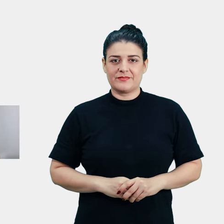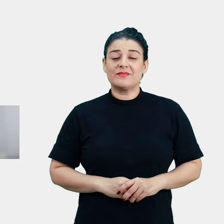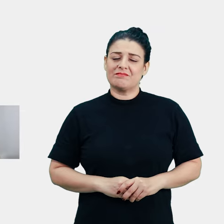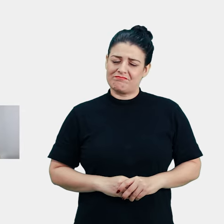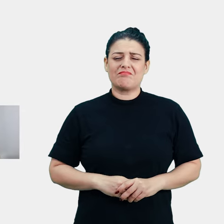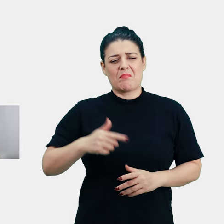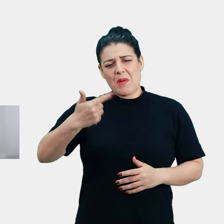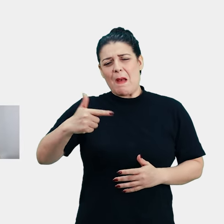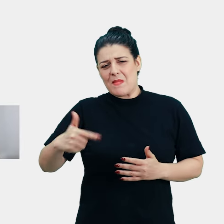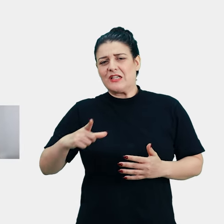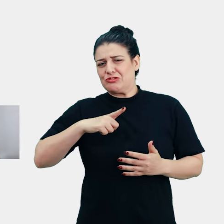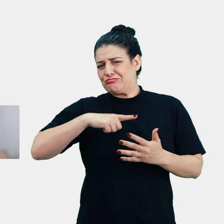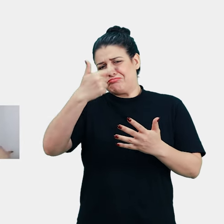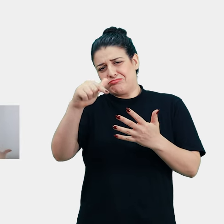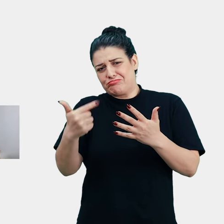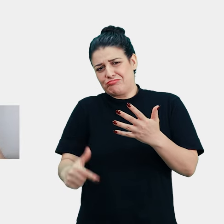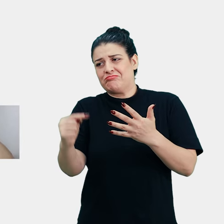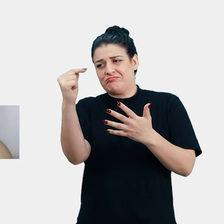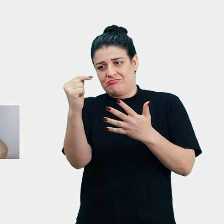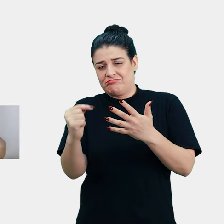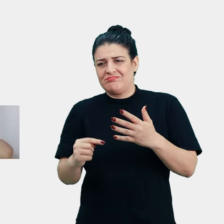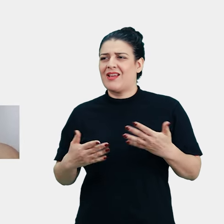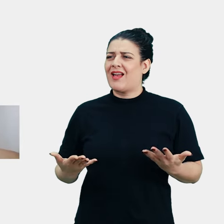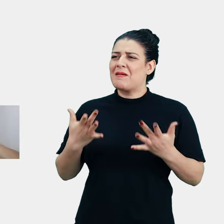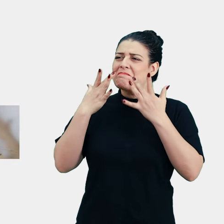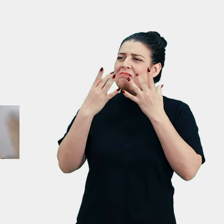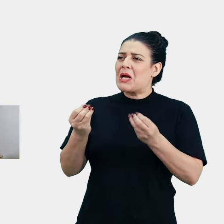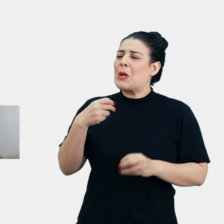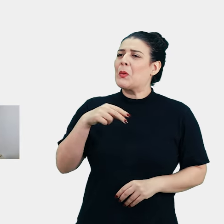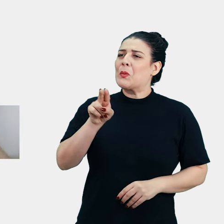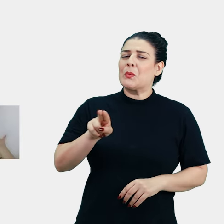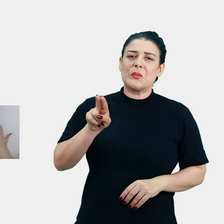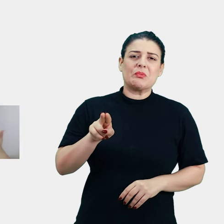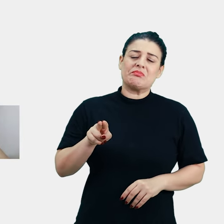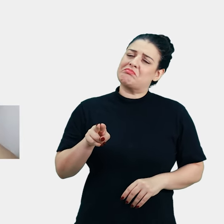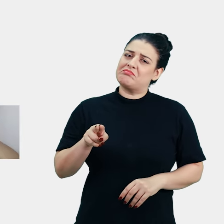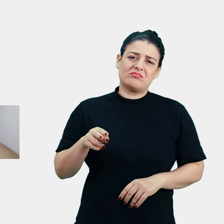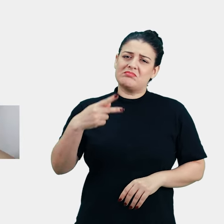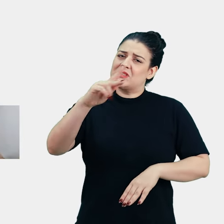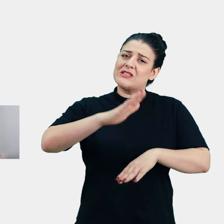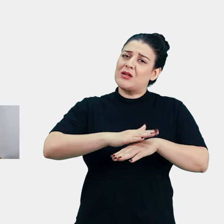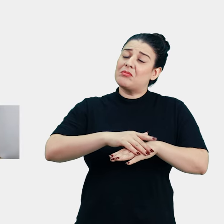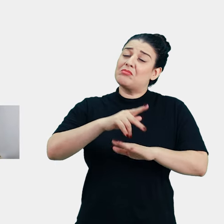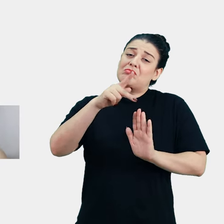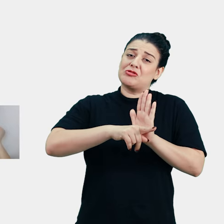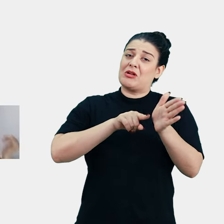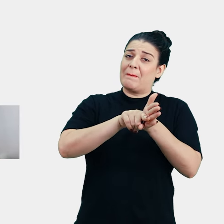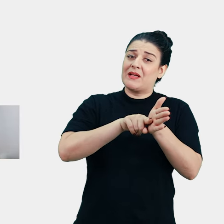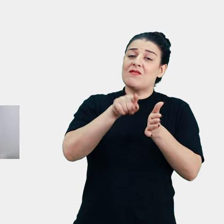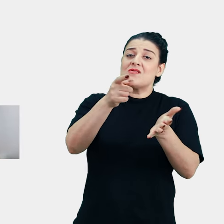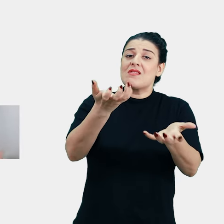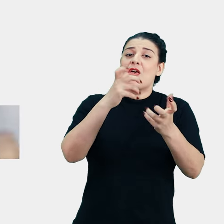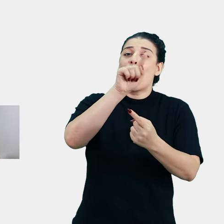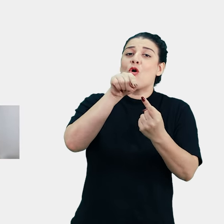dentre outras ferramentas, tá? Ah, mas para que que eu uso? Aí vai depender do seu projeto de pesquisa, né? O que que você